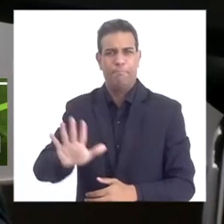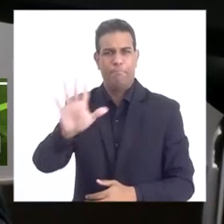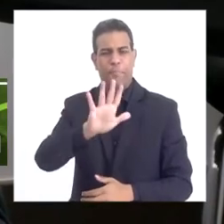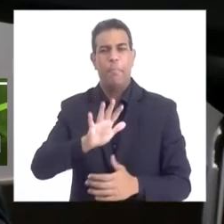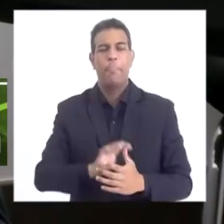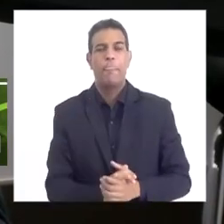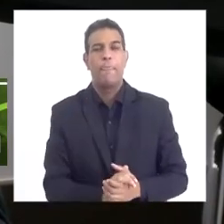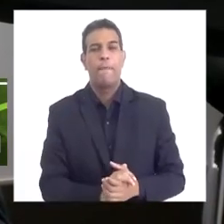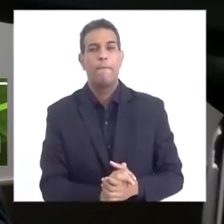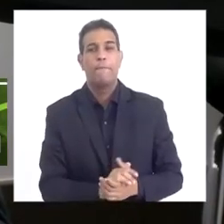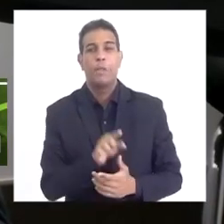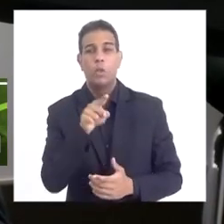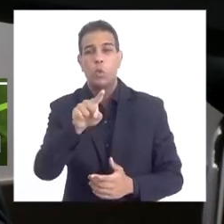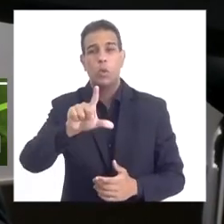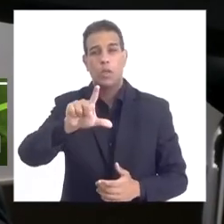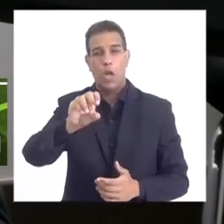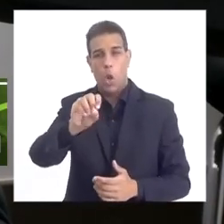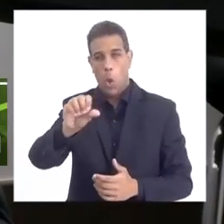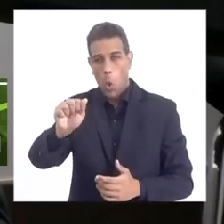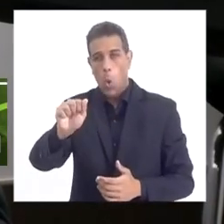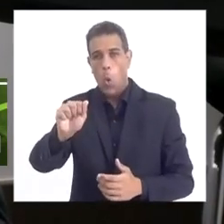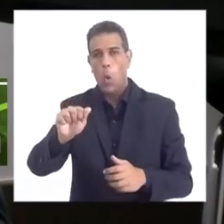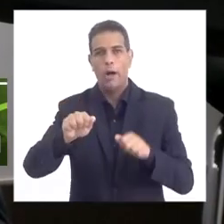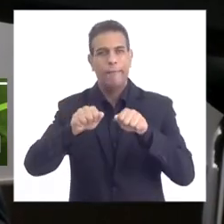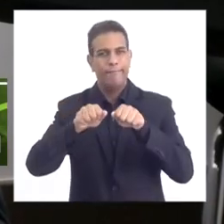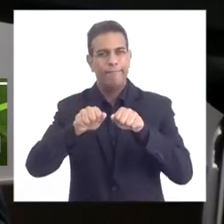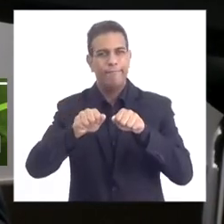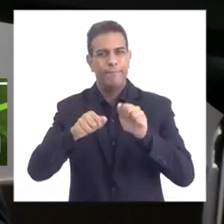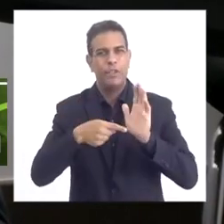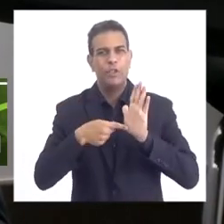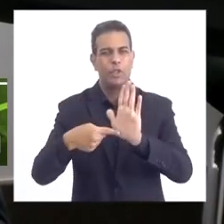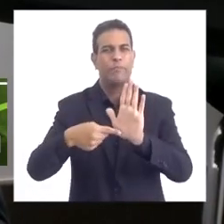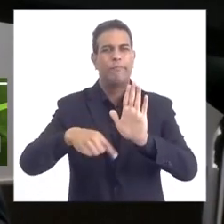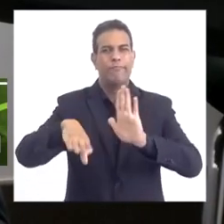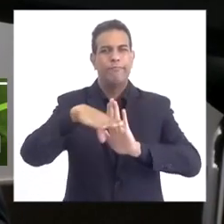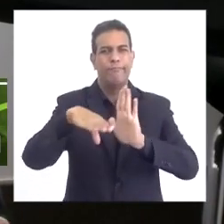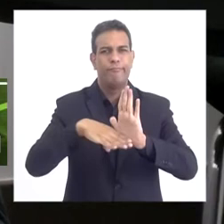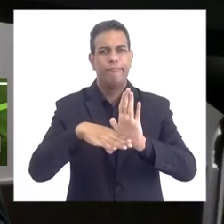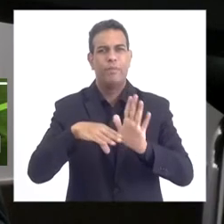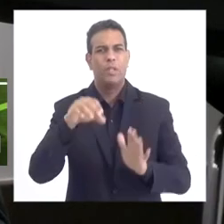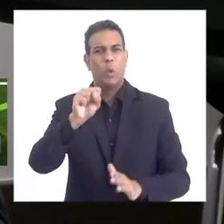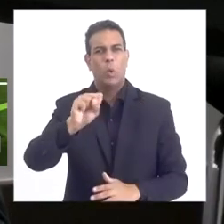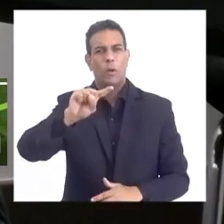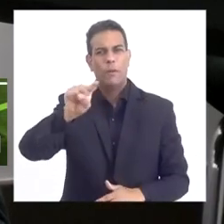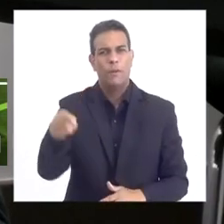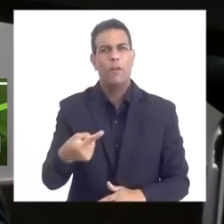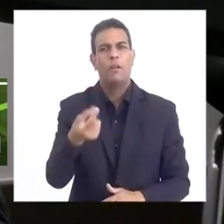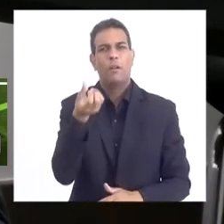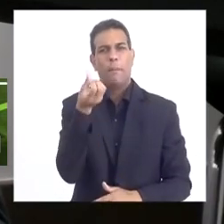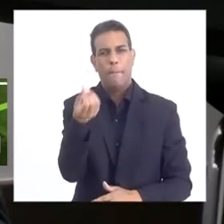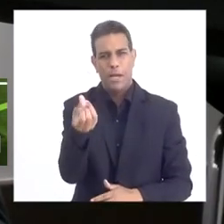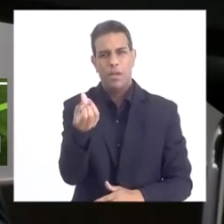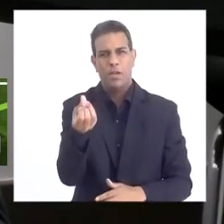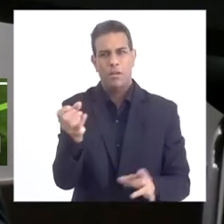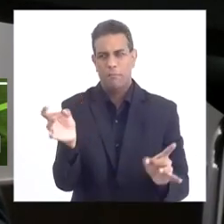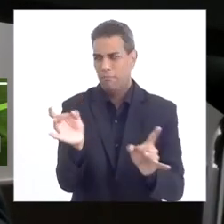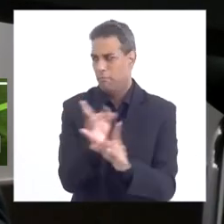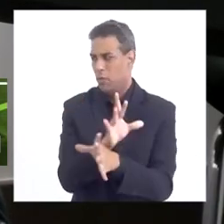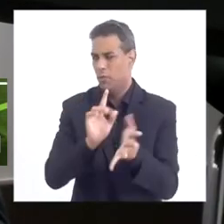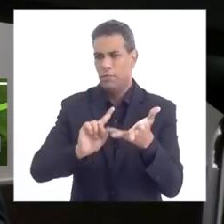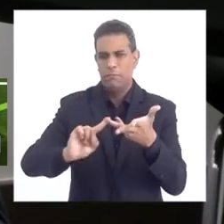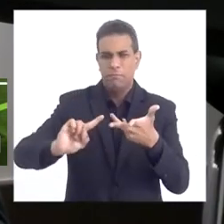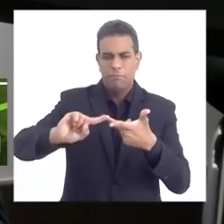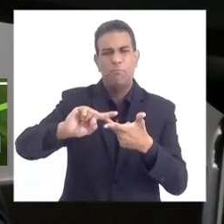Na projeção da LOA, Vossa Excelência trabalhou com 8,5. Isso eu me lembro bem, porque eu disse